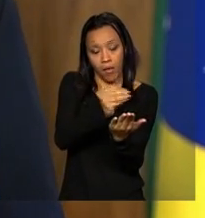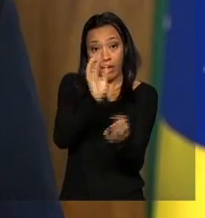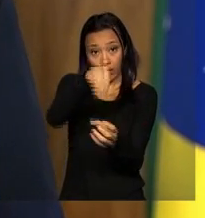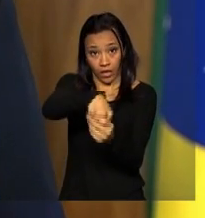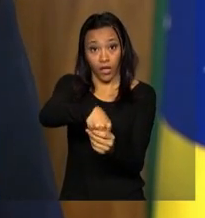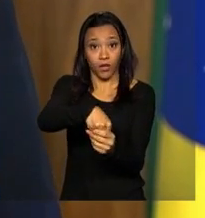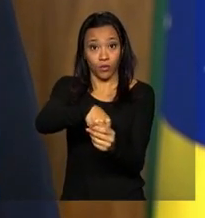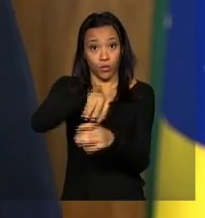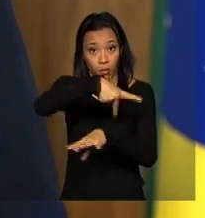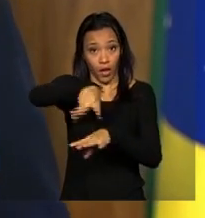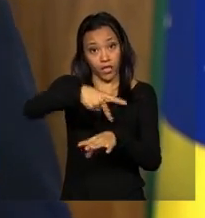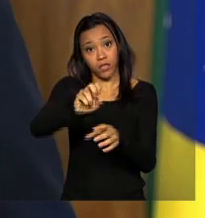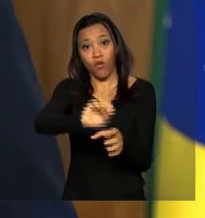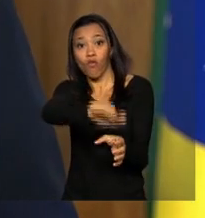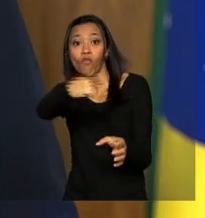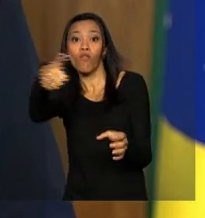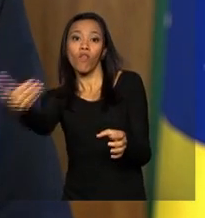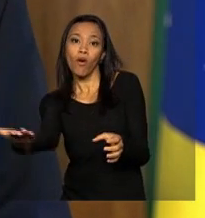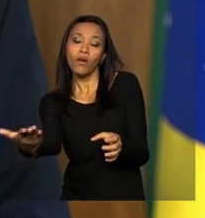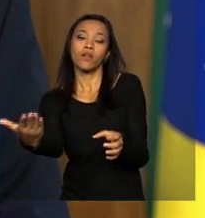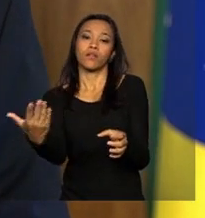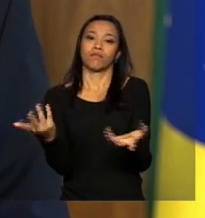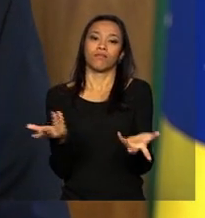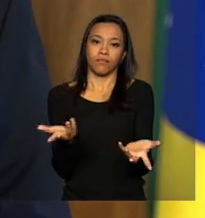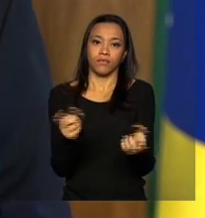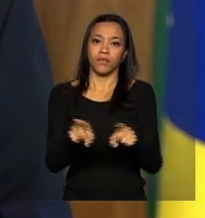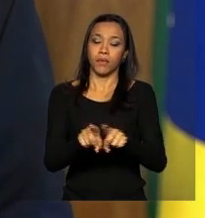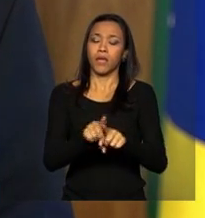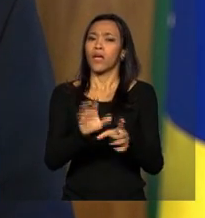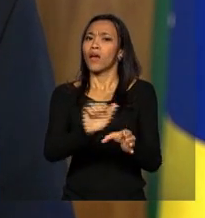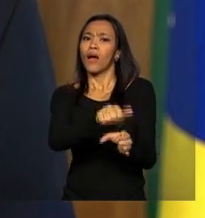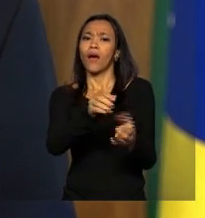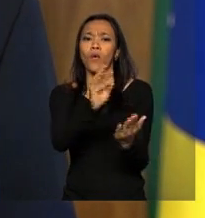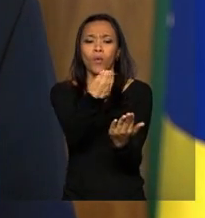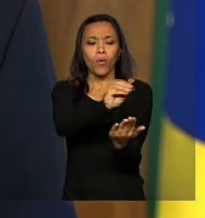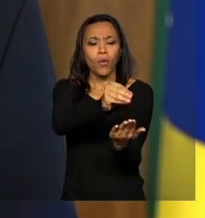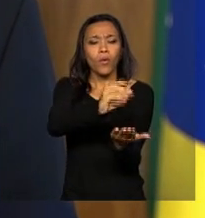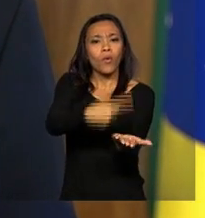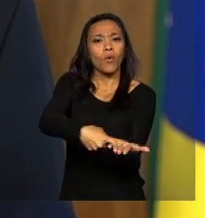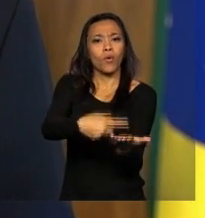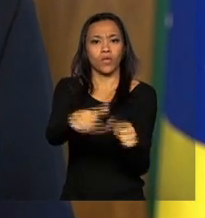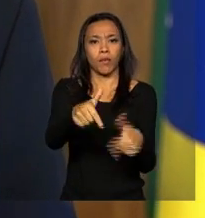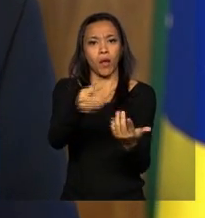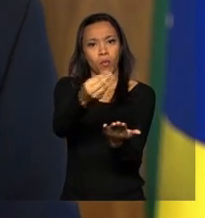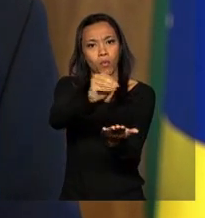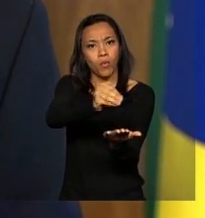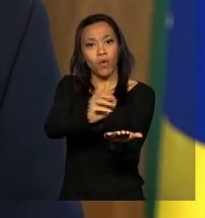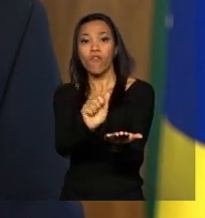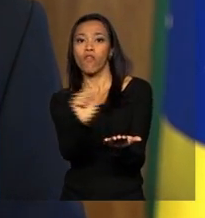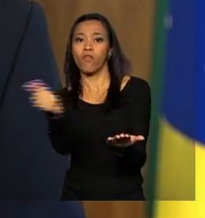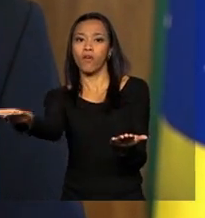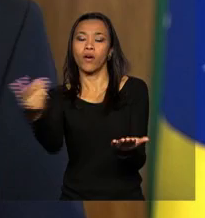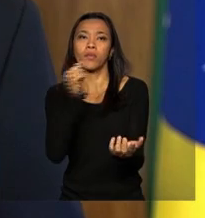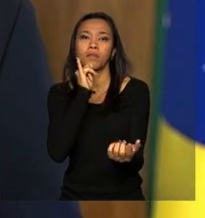do Mercosul. No que se refere à agenda interna, melhorar as áreas de